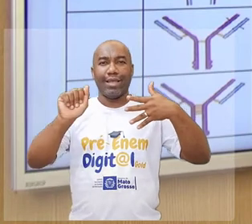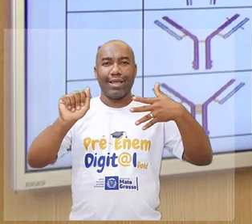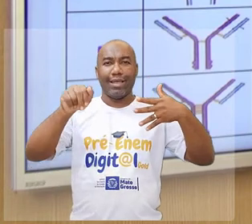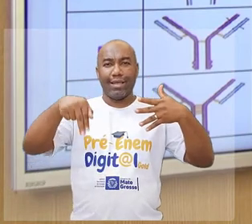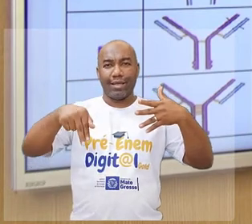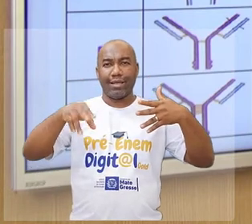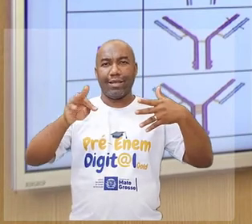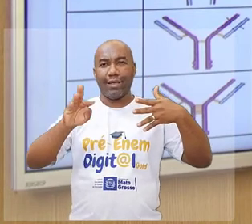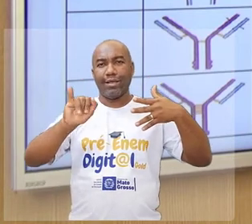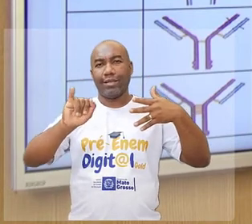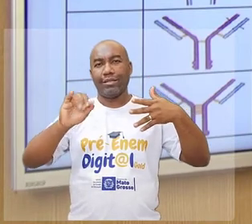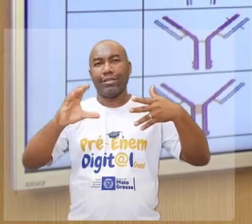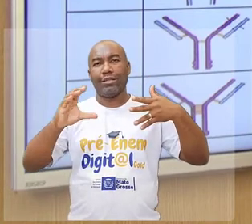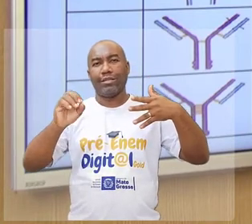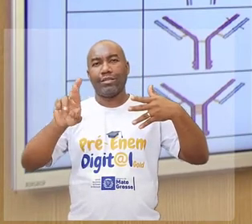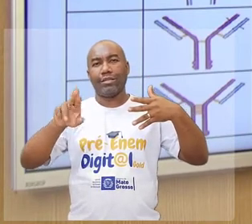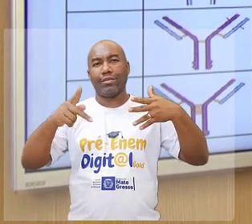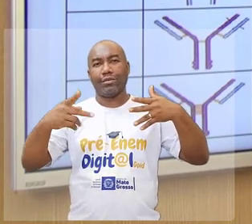de